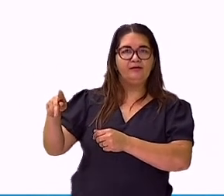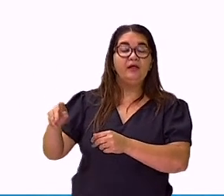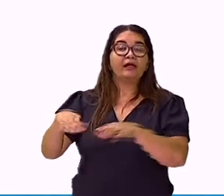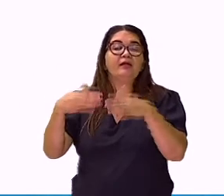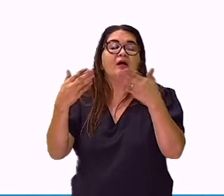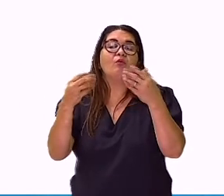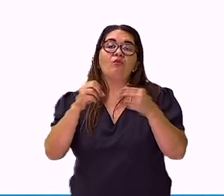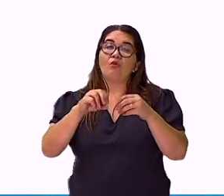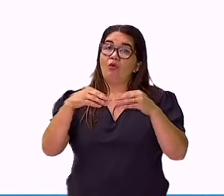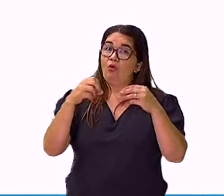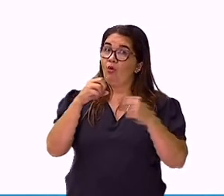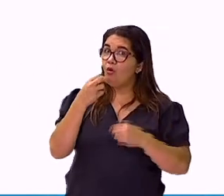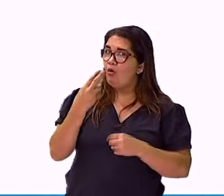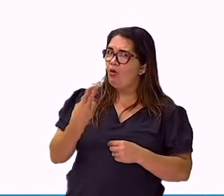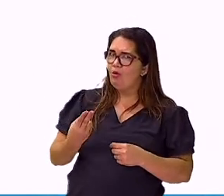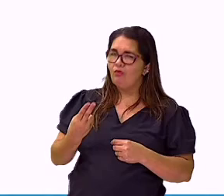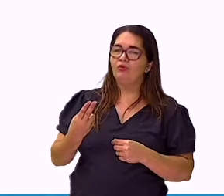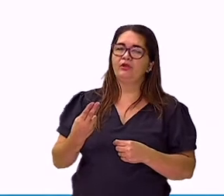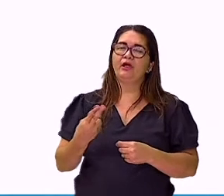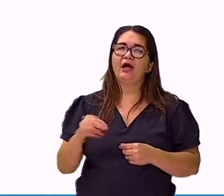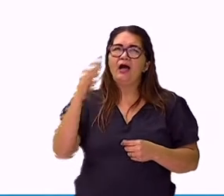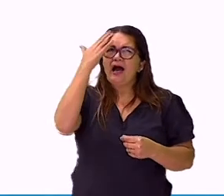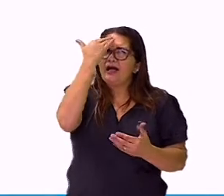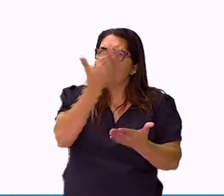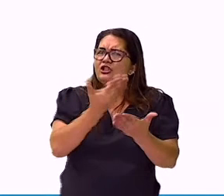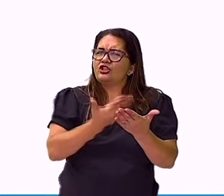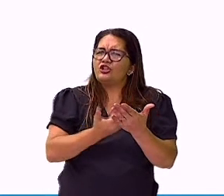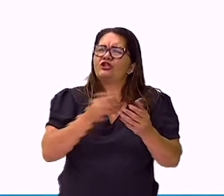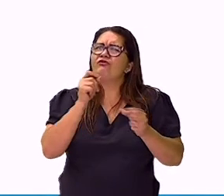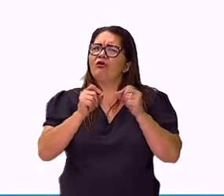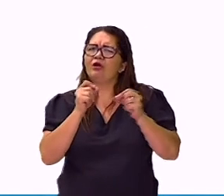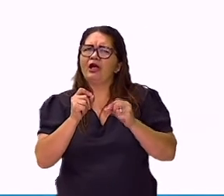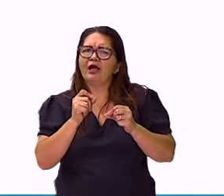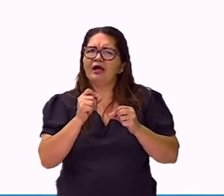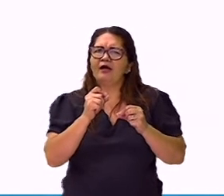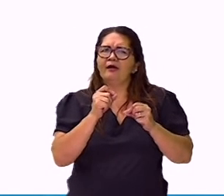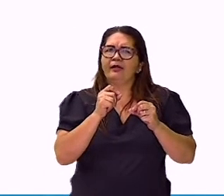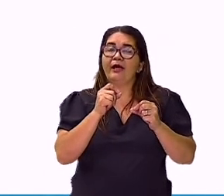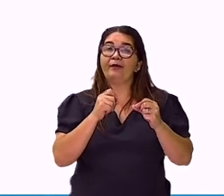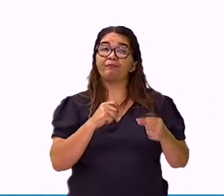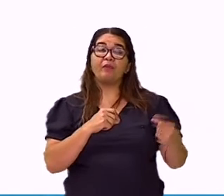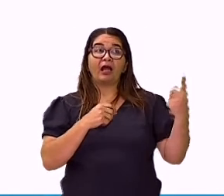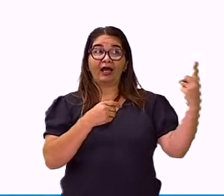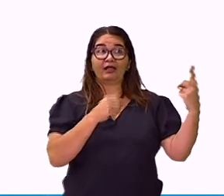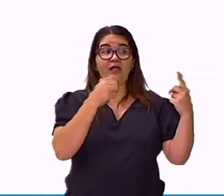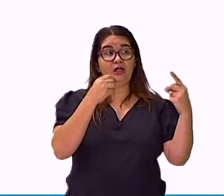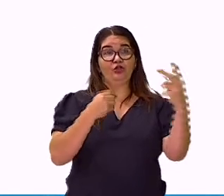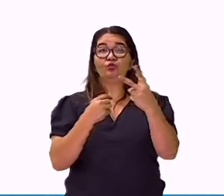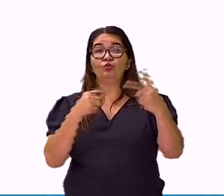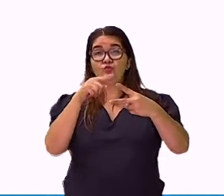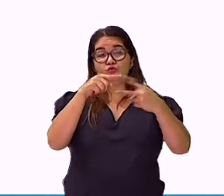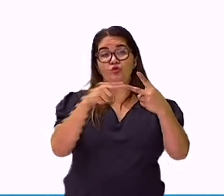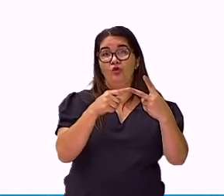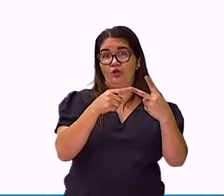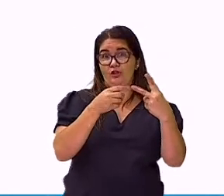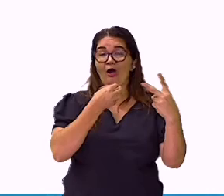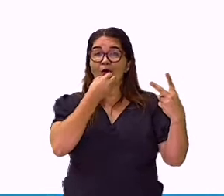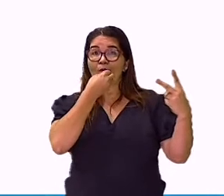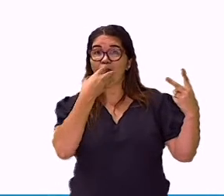ou seja, que acredita no princípio do bem versus o mal. O Mazda, o deus do